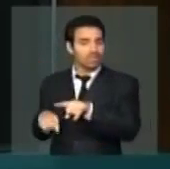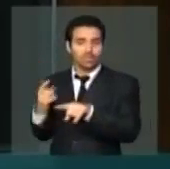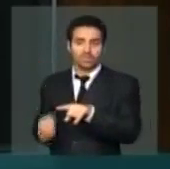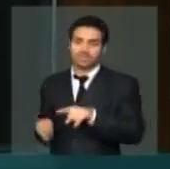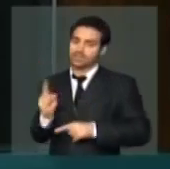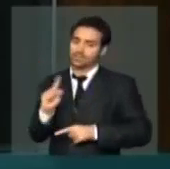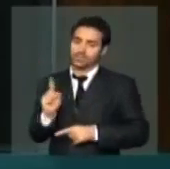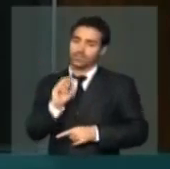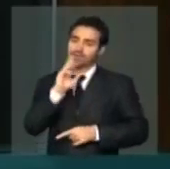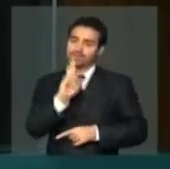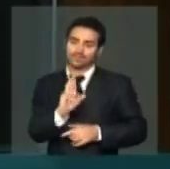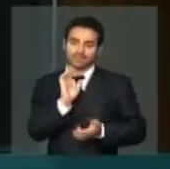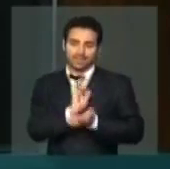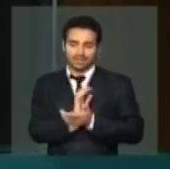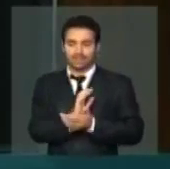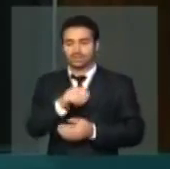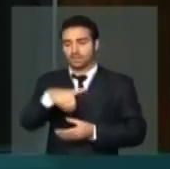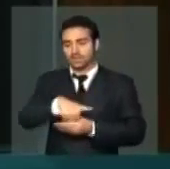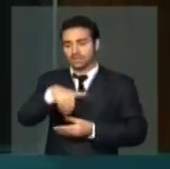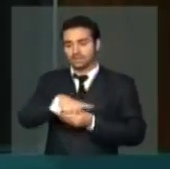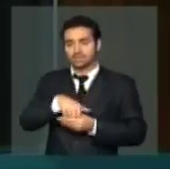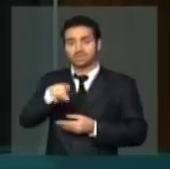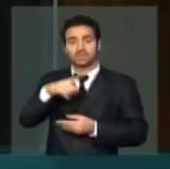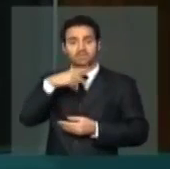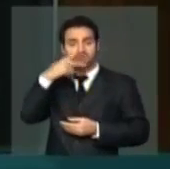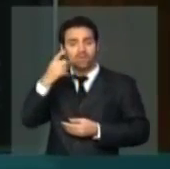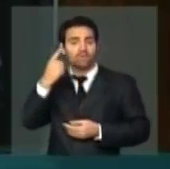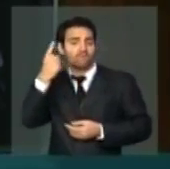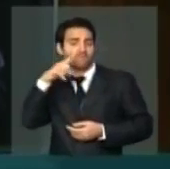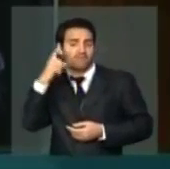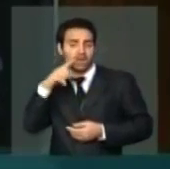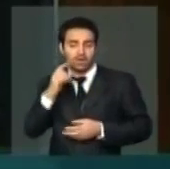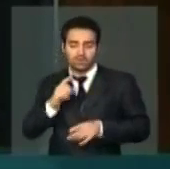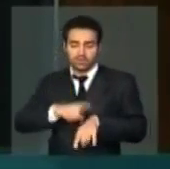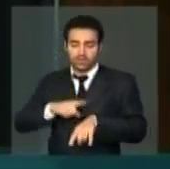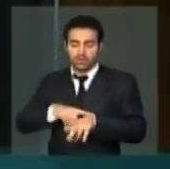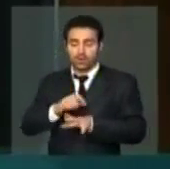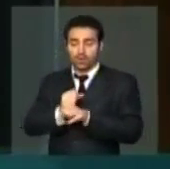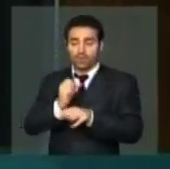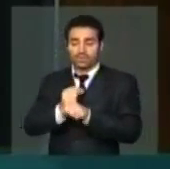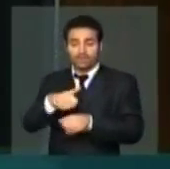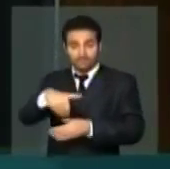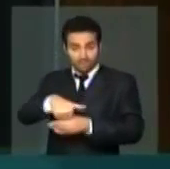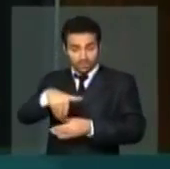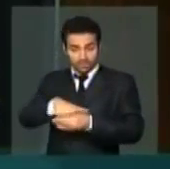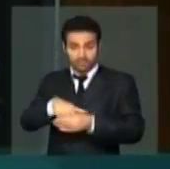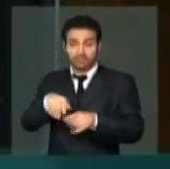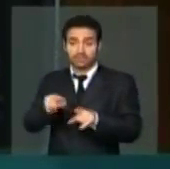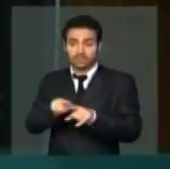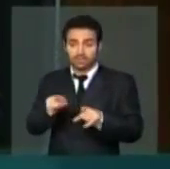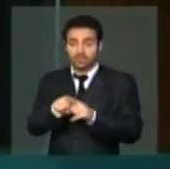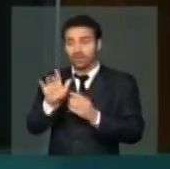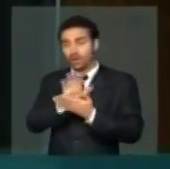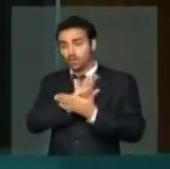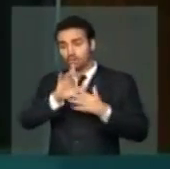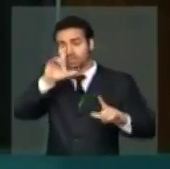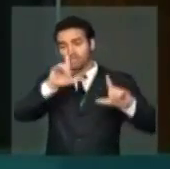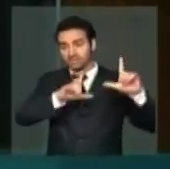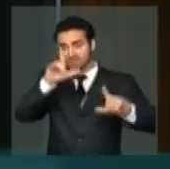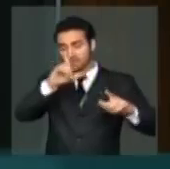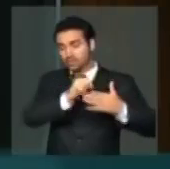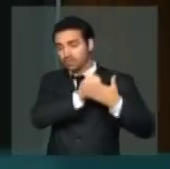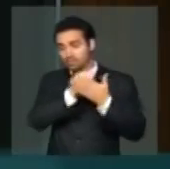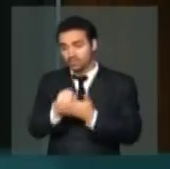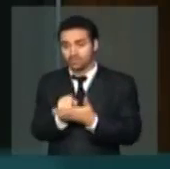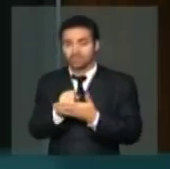com o resultado eleitoral, alegando fraude na contagem dos votos e apoiada por setores da mídia, desencadeou